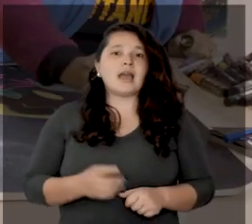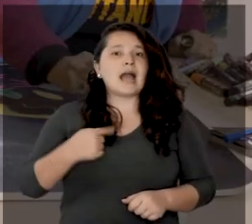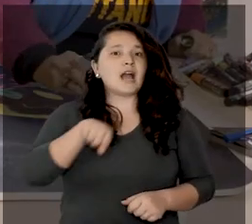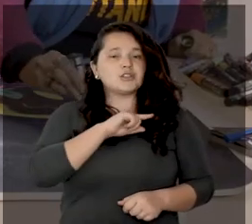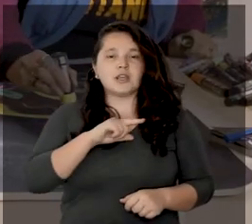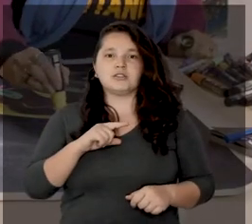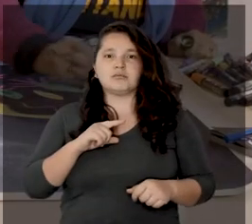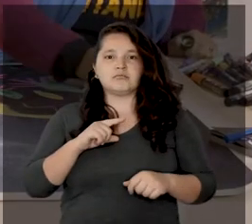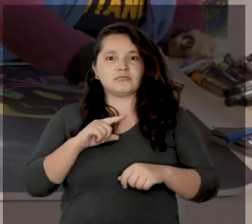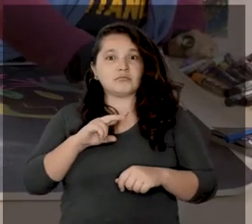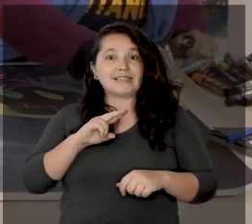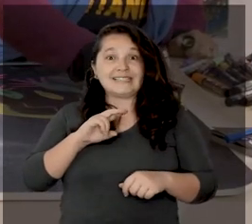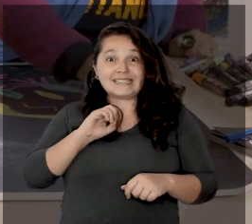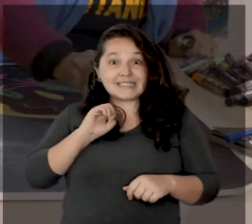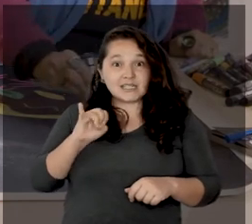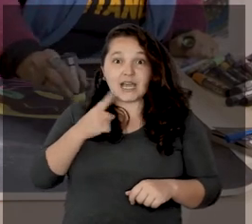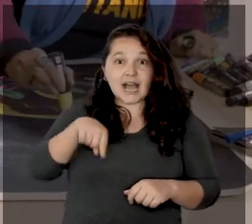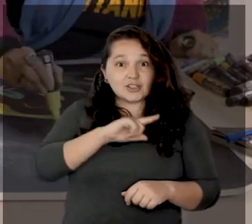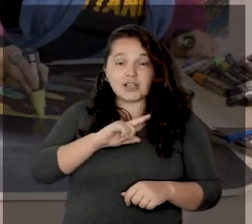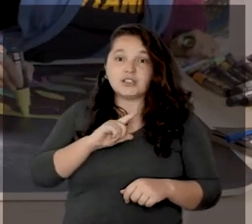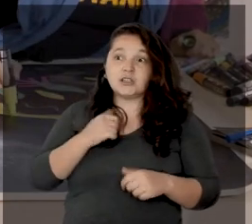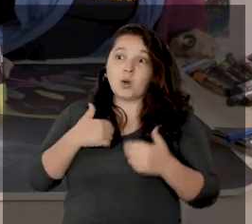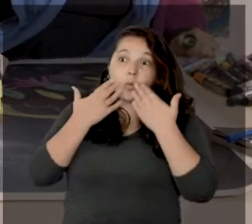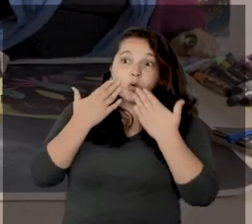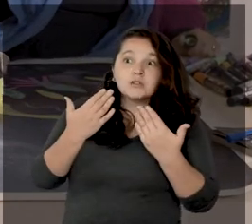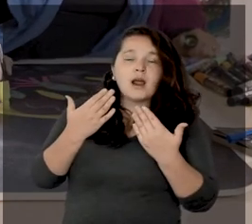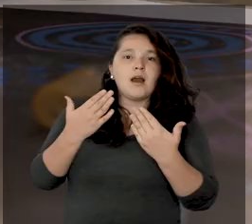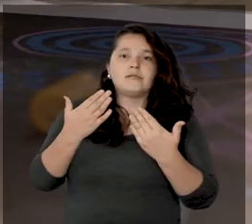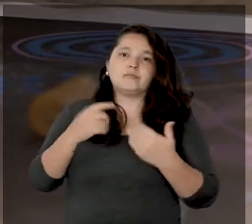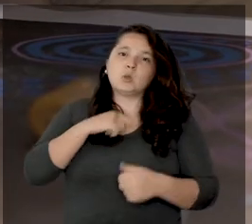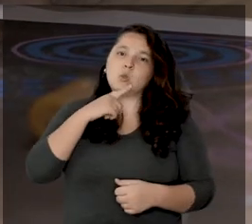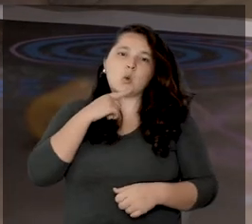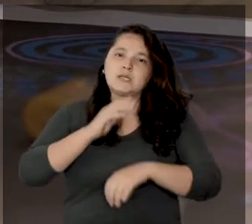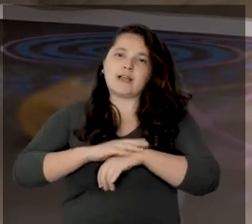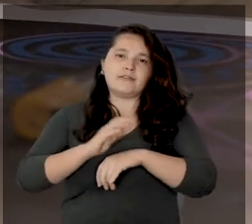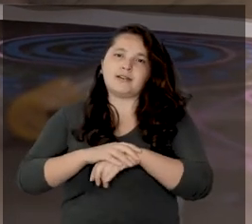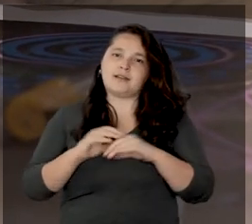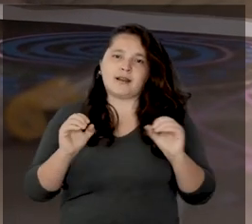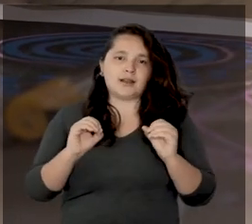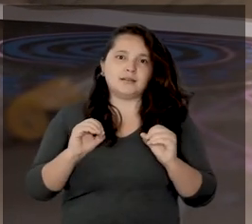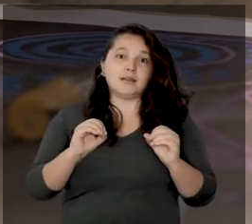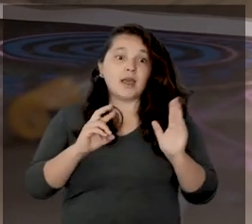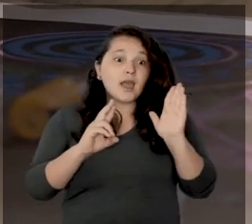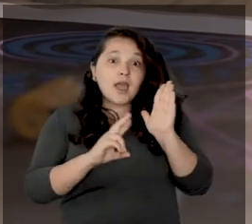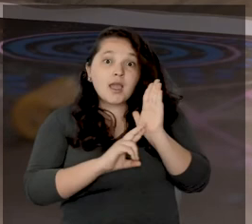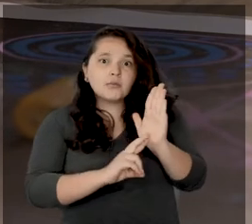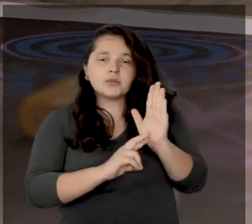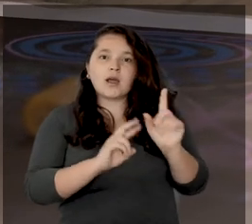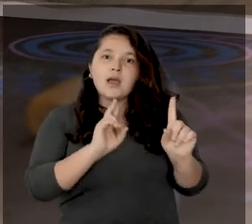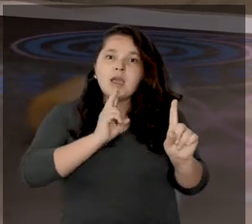Luísa, nada, exatamente nada, se a gente não evidenciar as coisas, né? Sim. Se a gente não referenciar, se a gente não